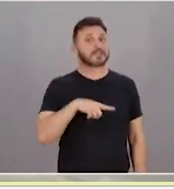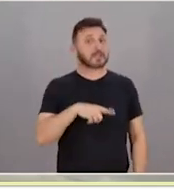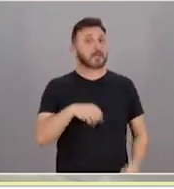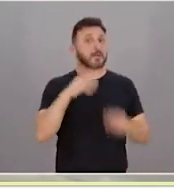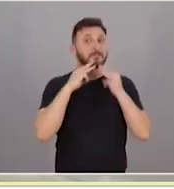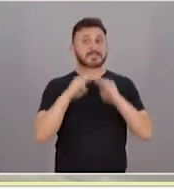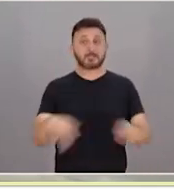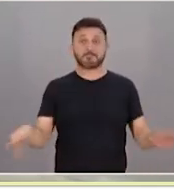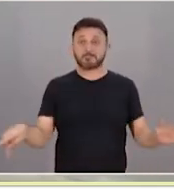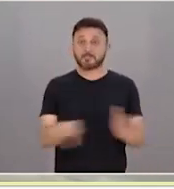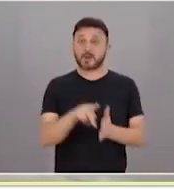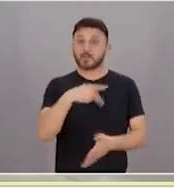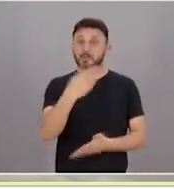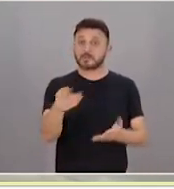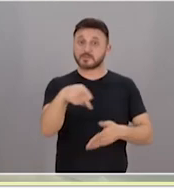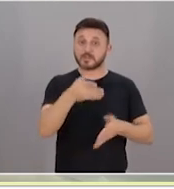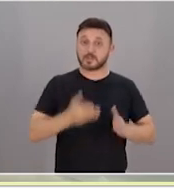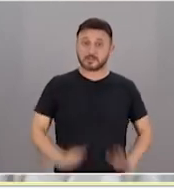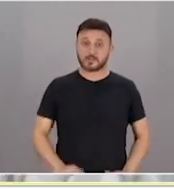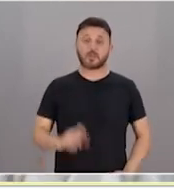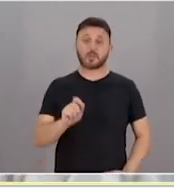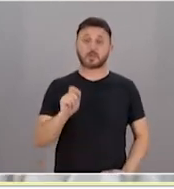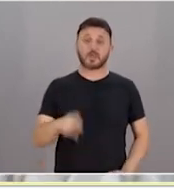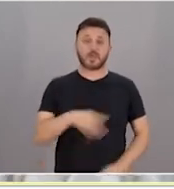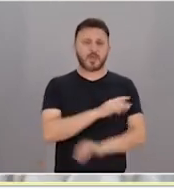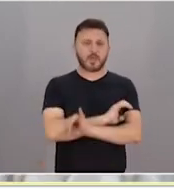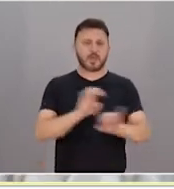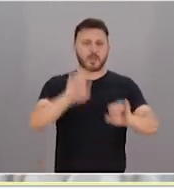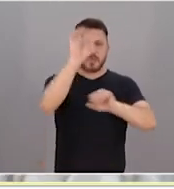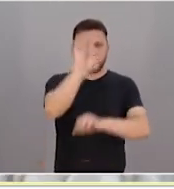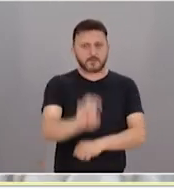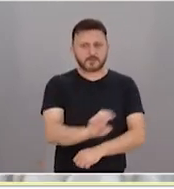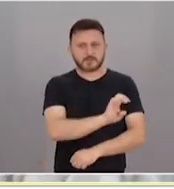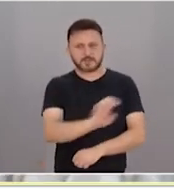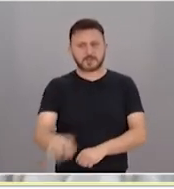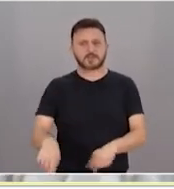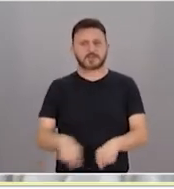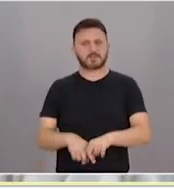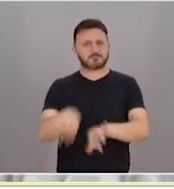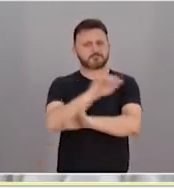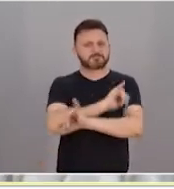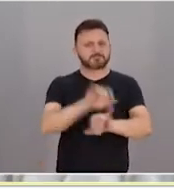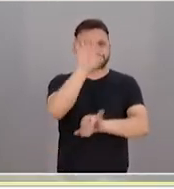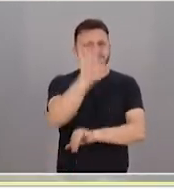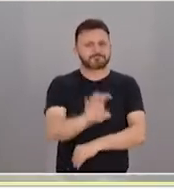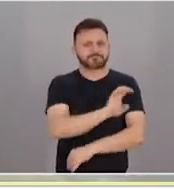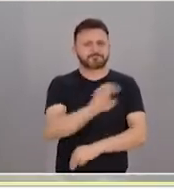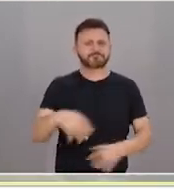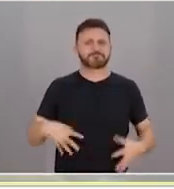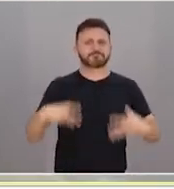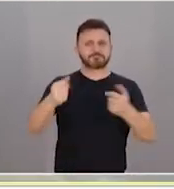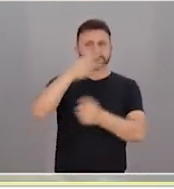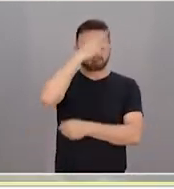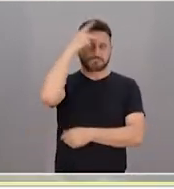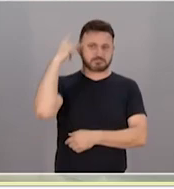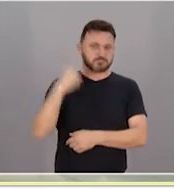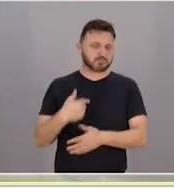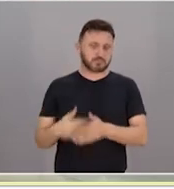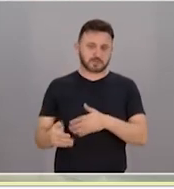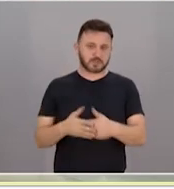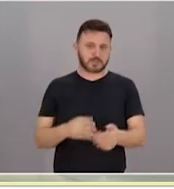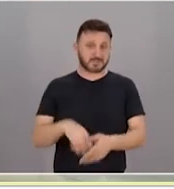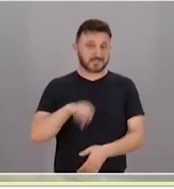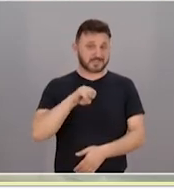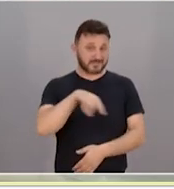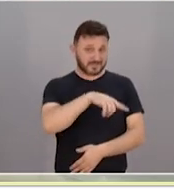com você: evangelizar, pregar o evangelho. E bem, bem claro, quem